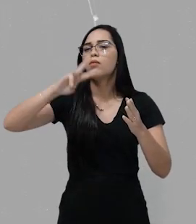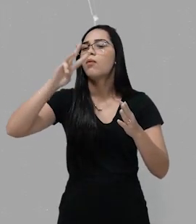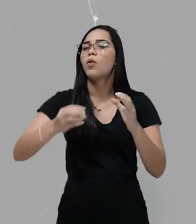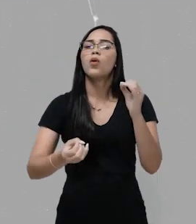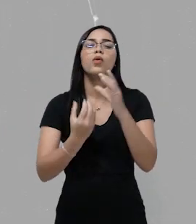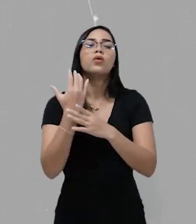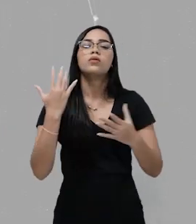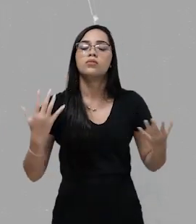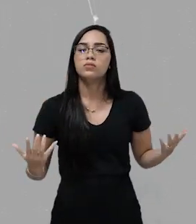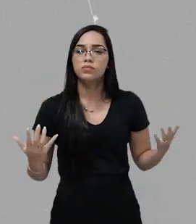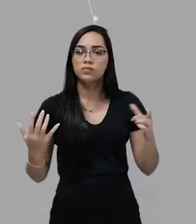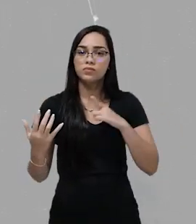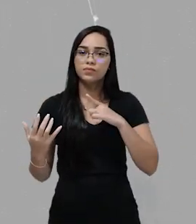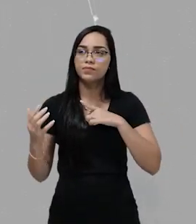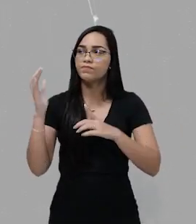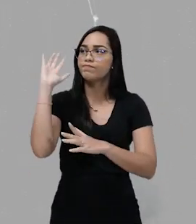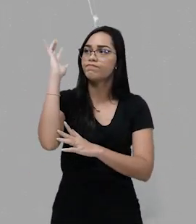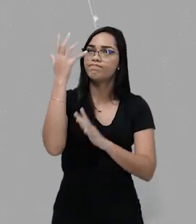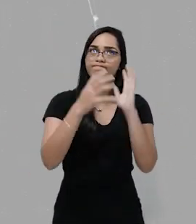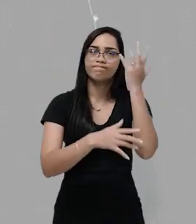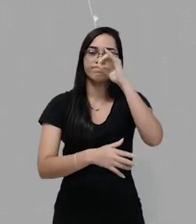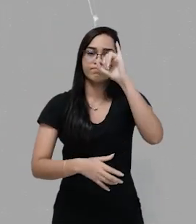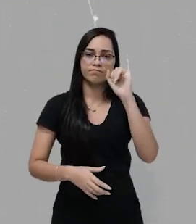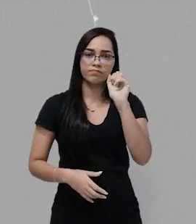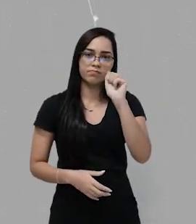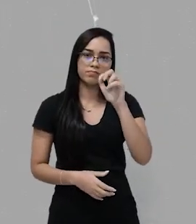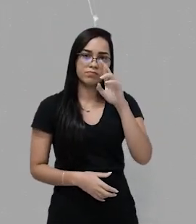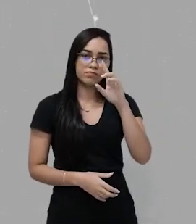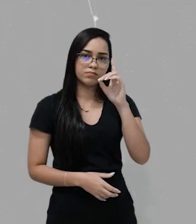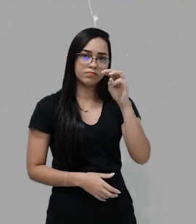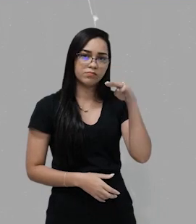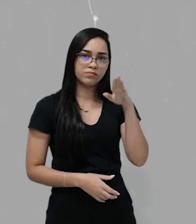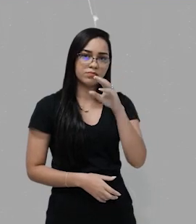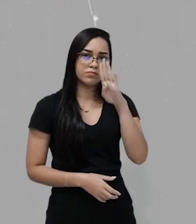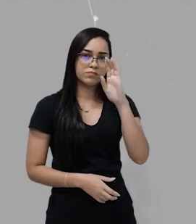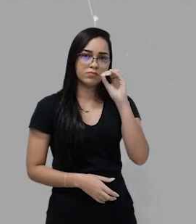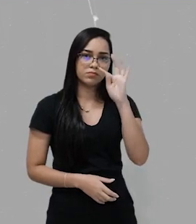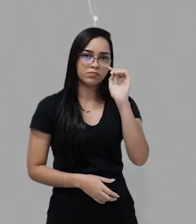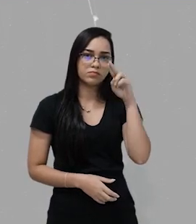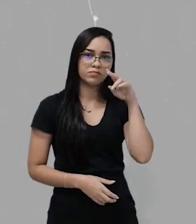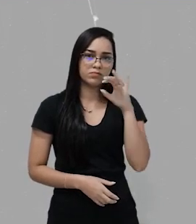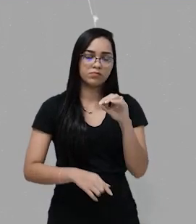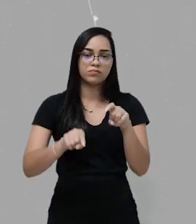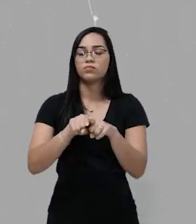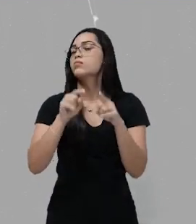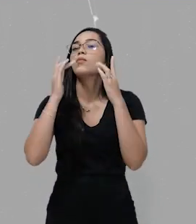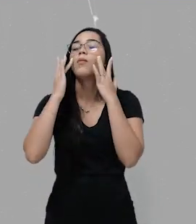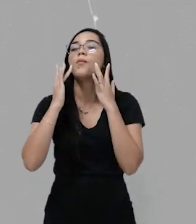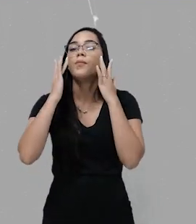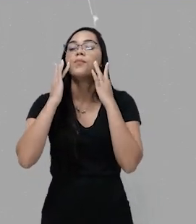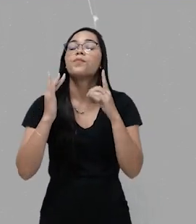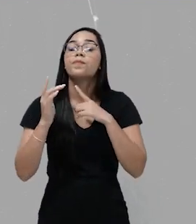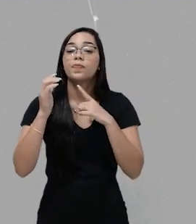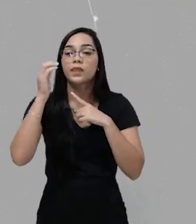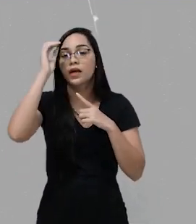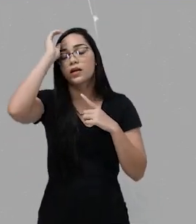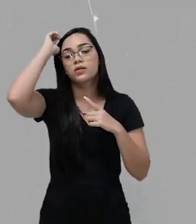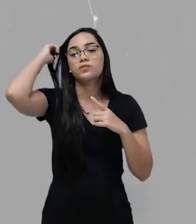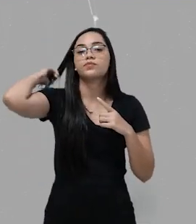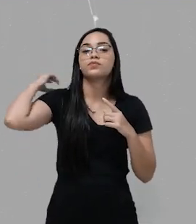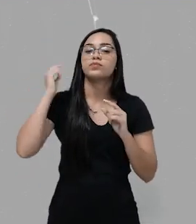mais? O Jardim Botânico e também o teatro. E aí, a partir de